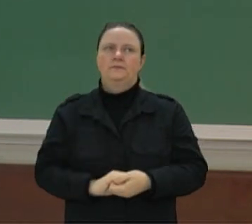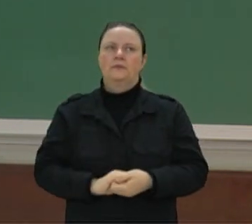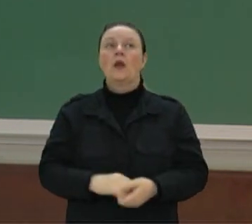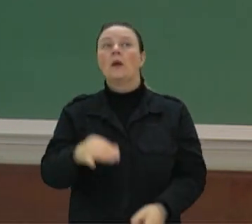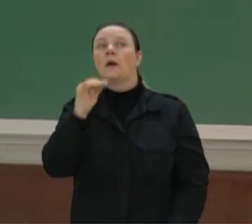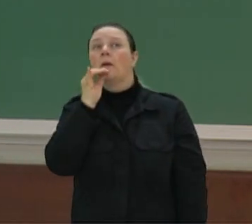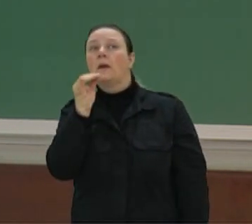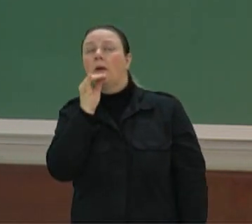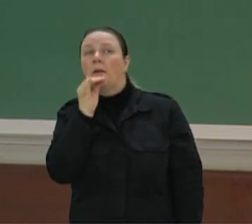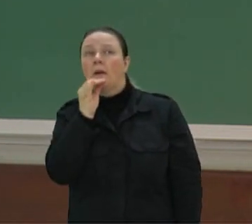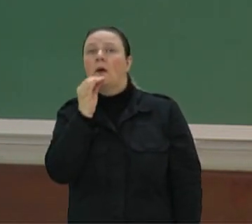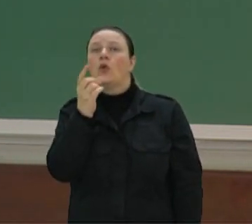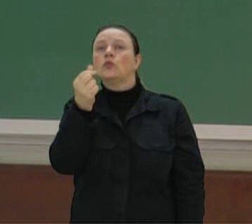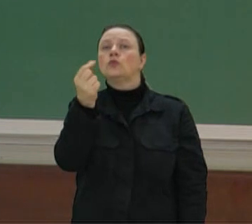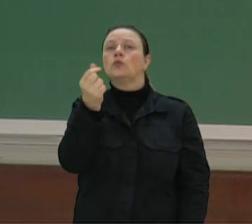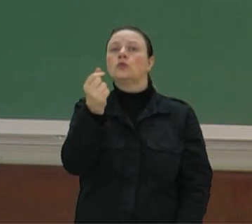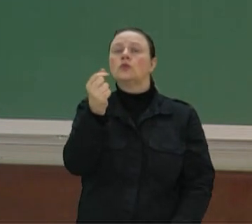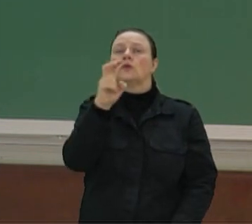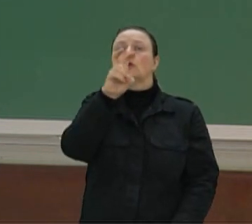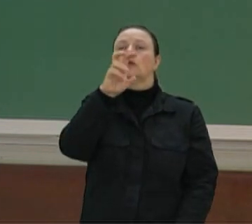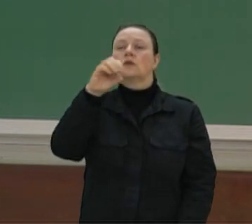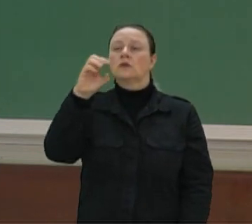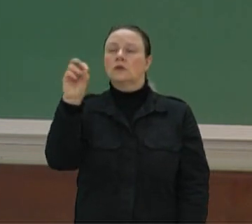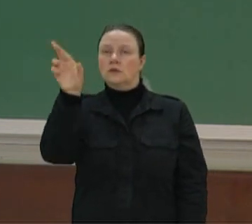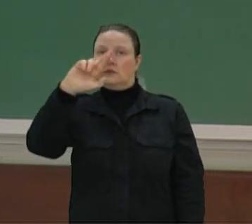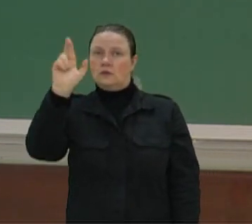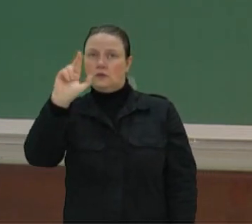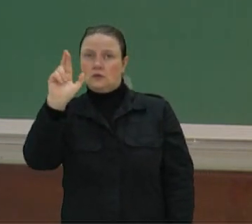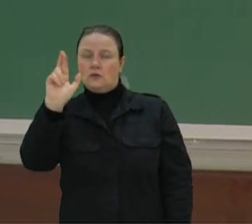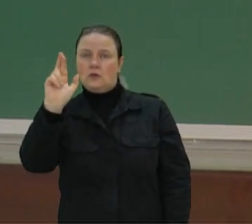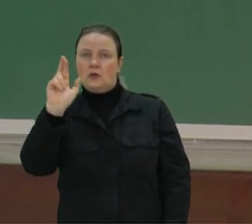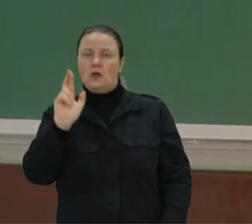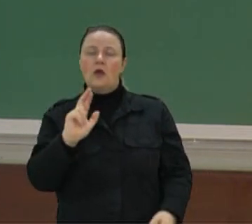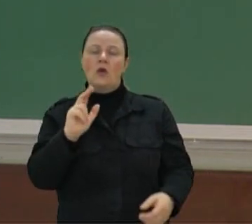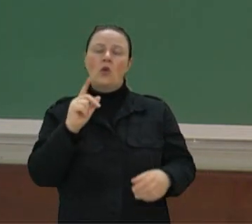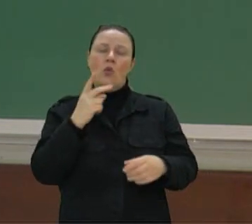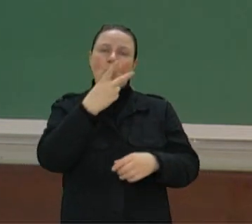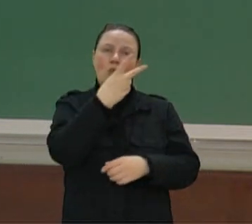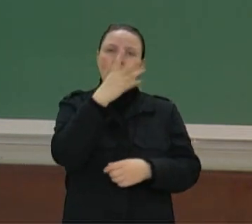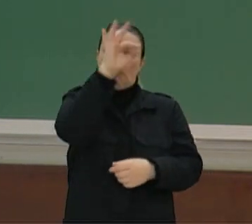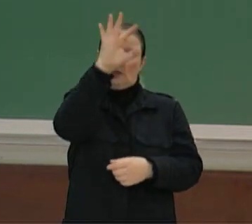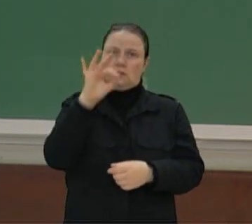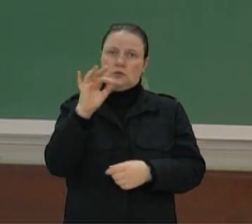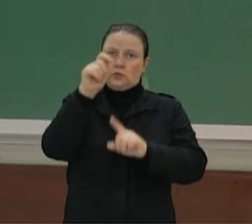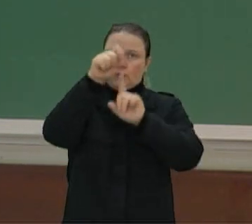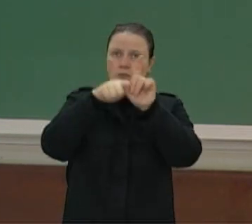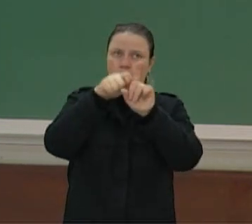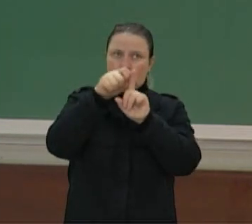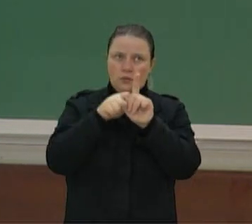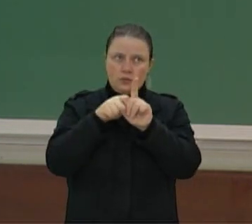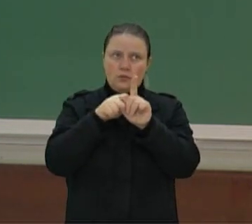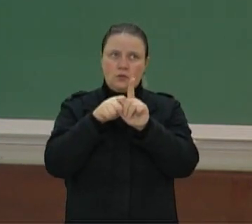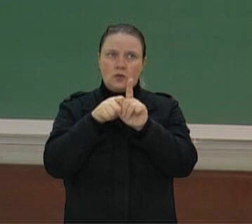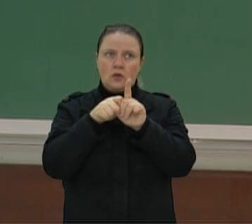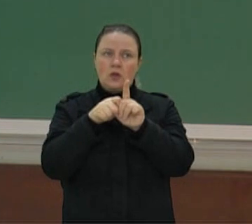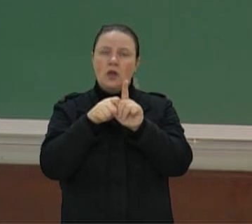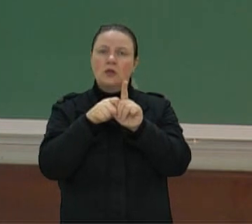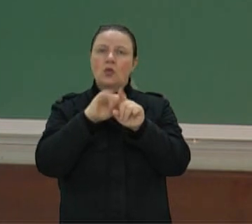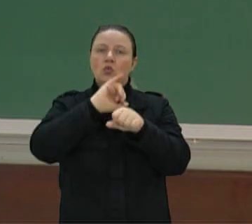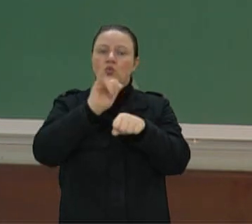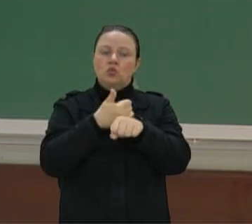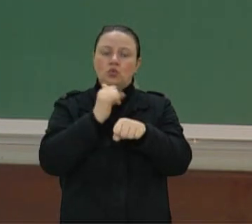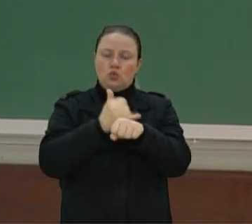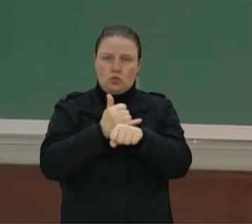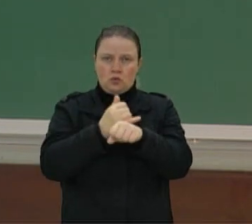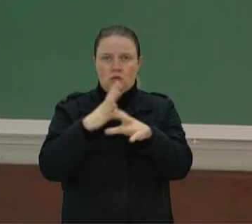Suponhamos que o capital de R$500 foi aplicado a uma taxa de 2% ao mês nos regimes de juros simples e